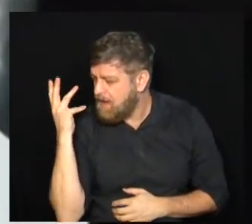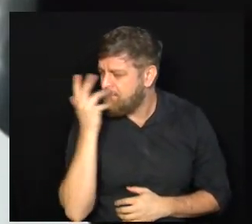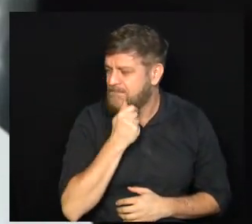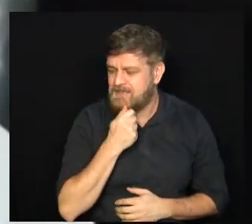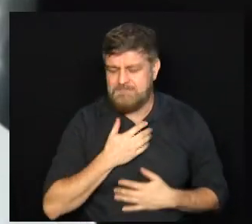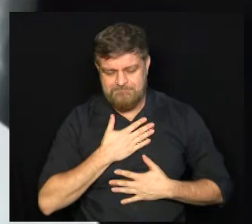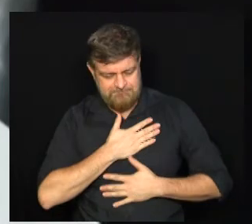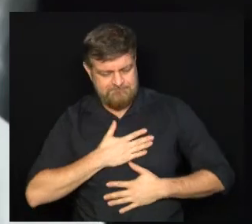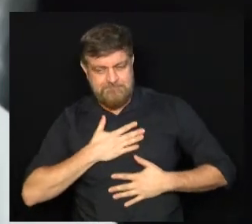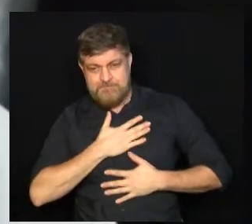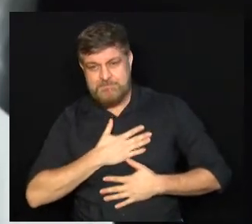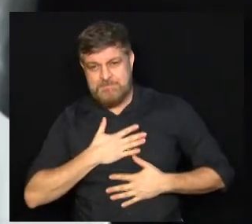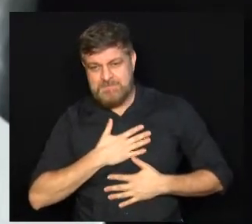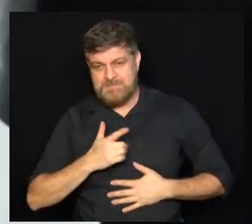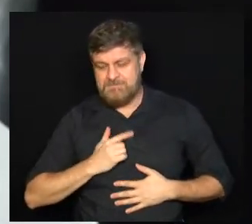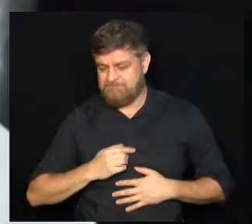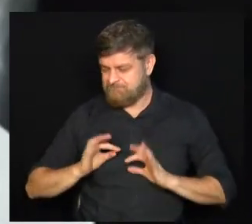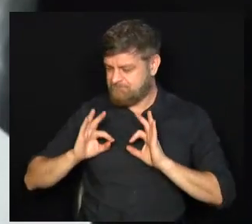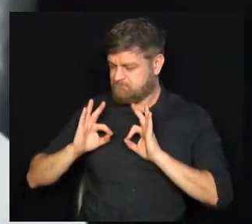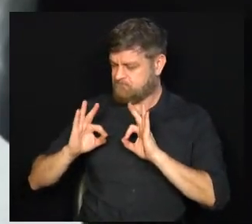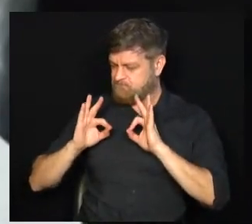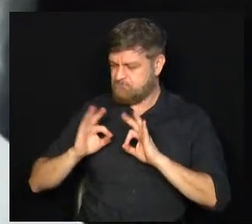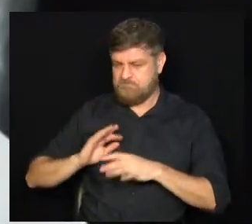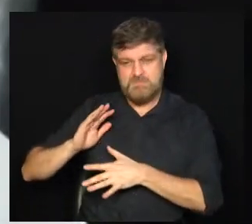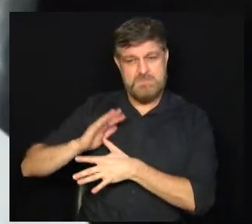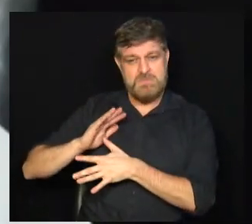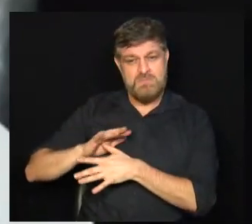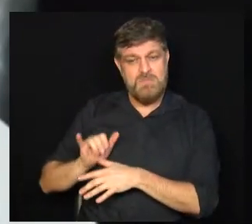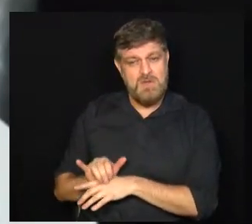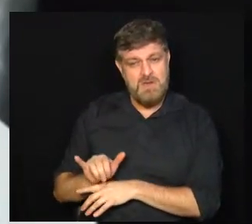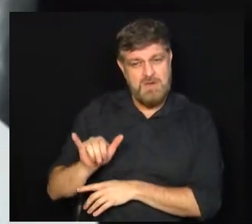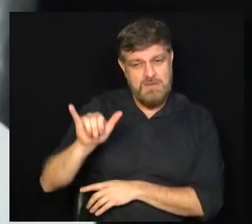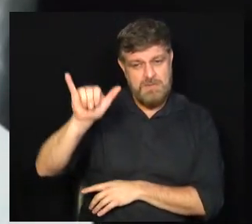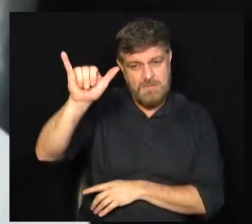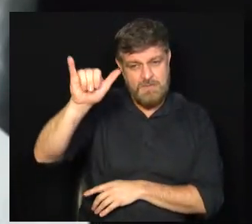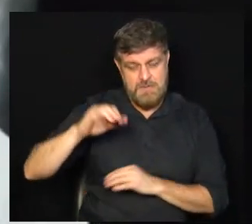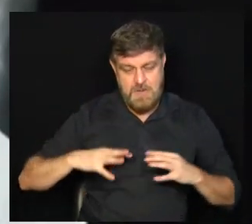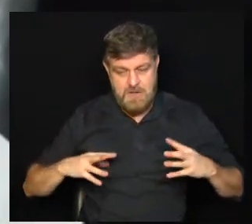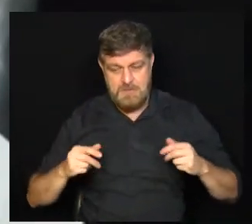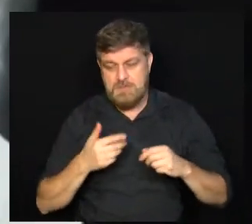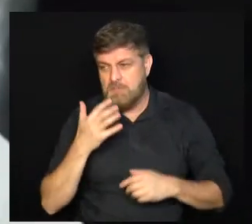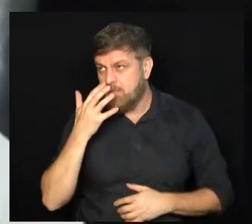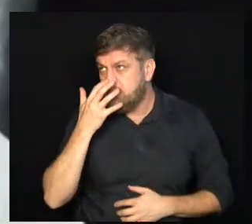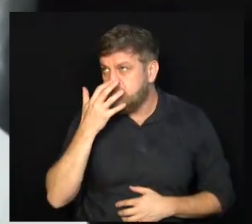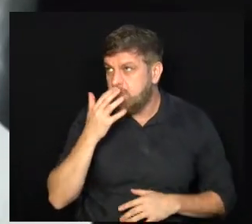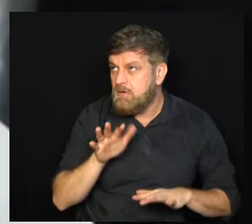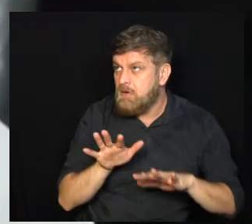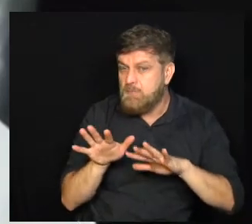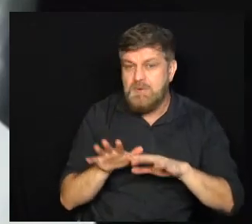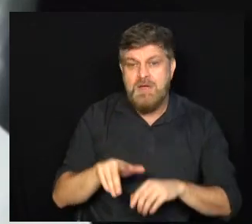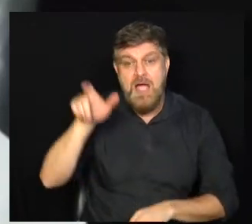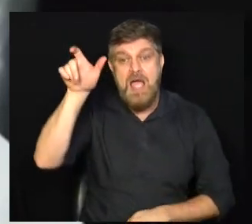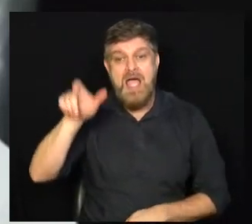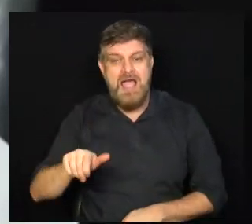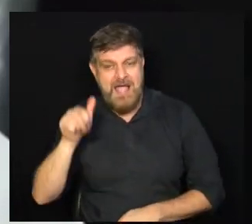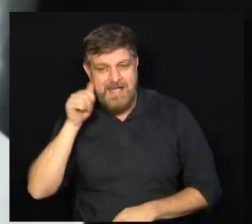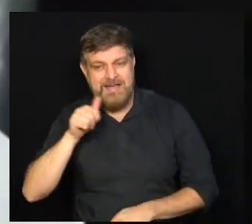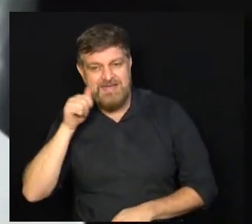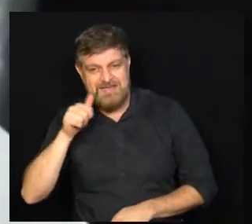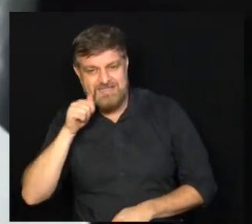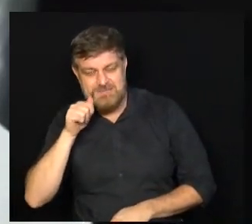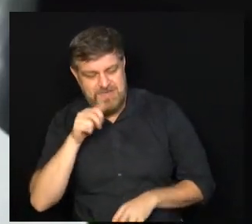quem traz a elegância para a aviação, que encanta todos aqueles que voam, são as nossas aeromoças, as